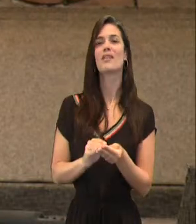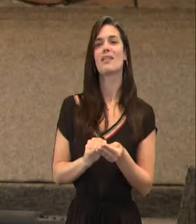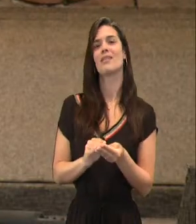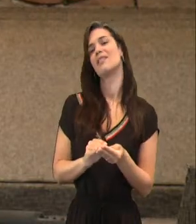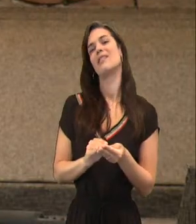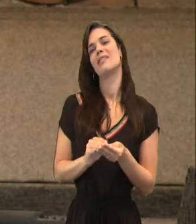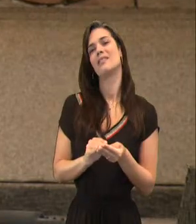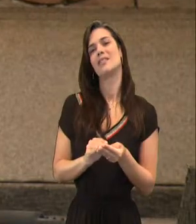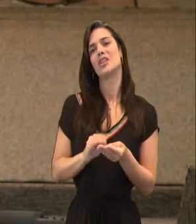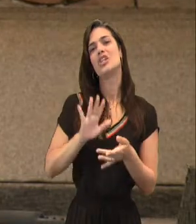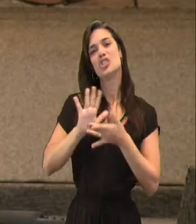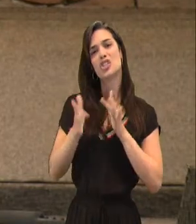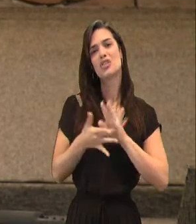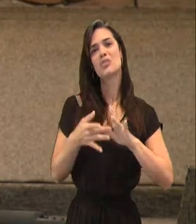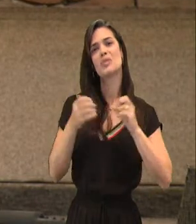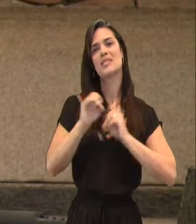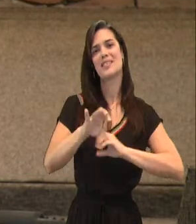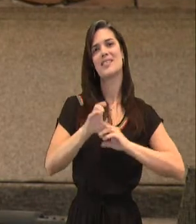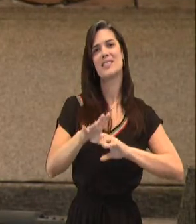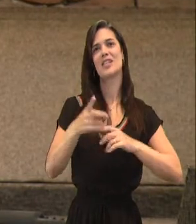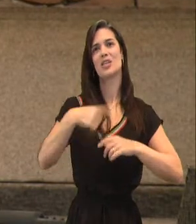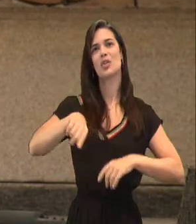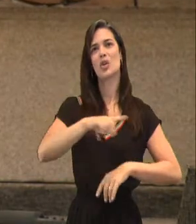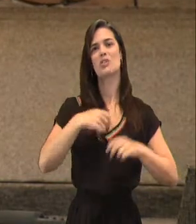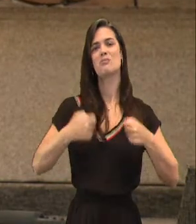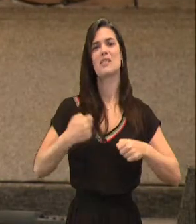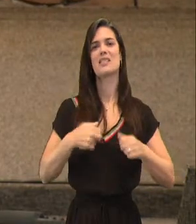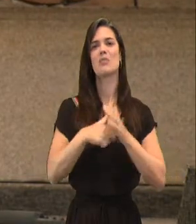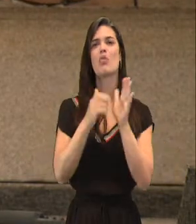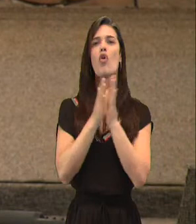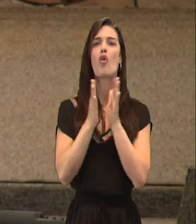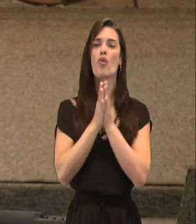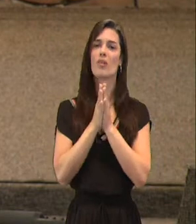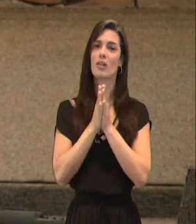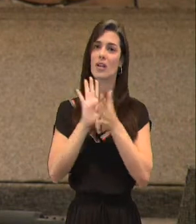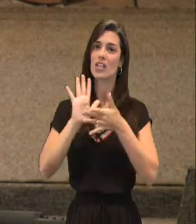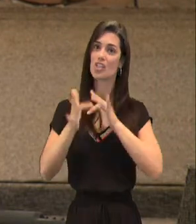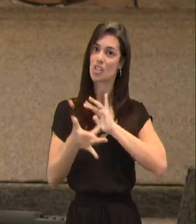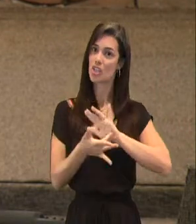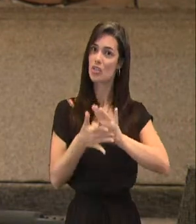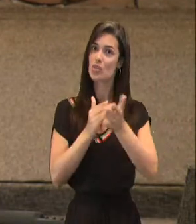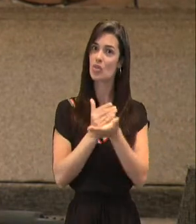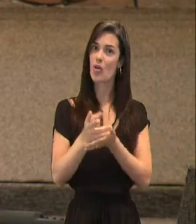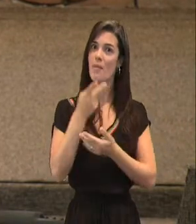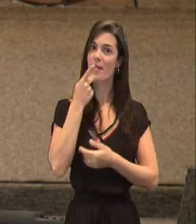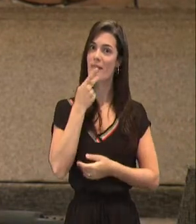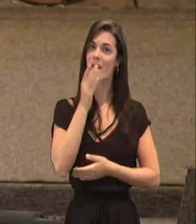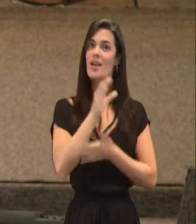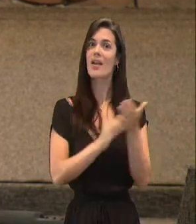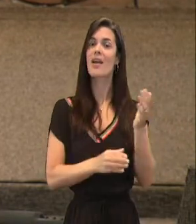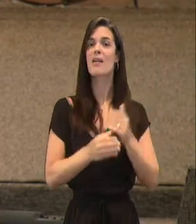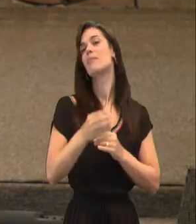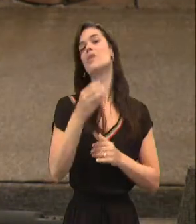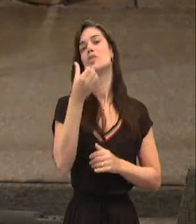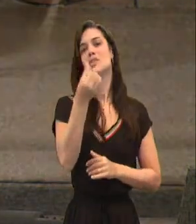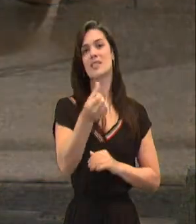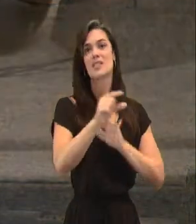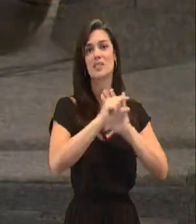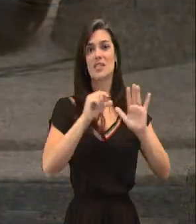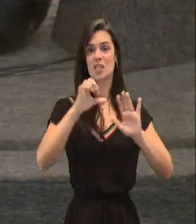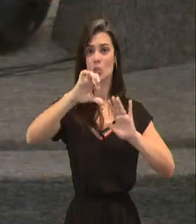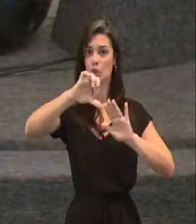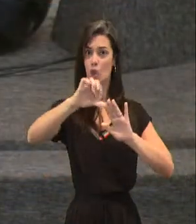Jesus disse que nós devemos orar. Ele começa dizendo, Mateus capítulo 6, verso 9, portanto,